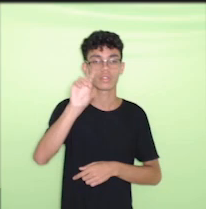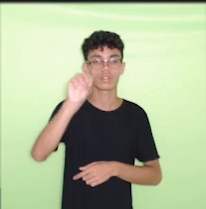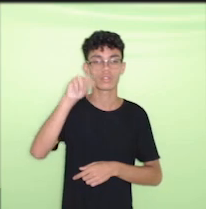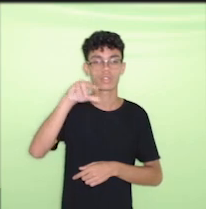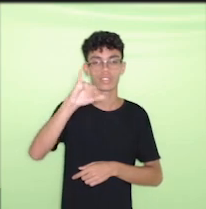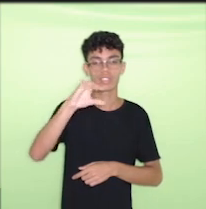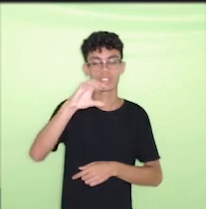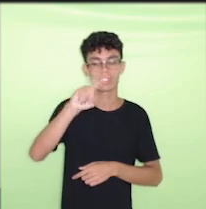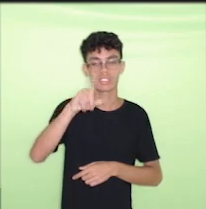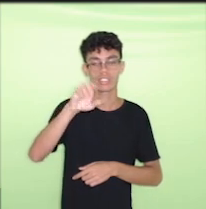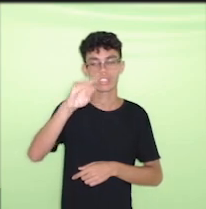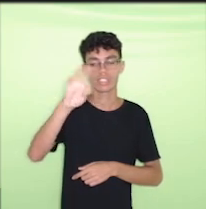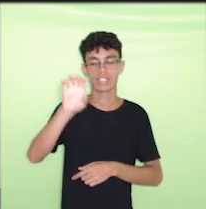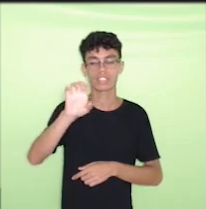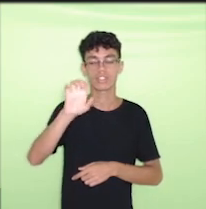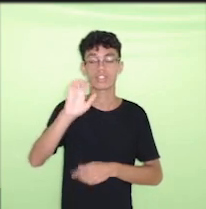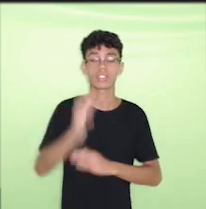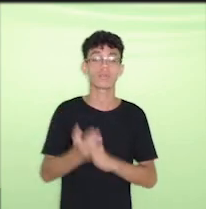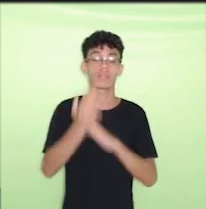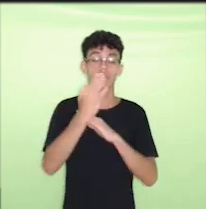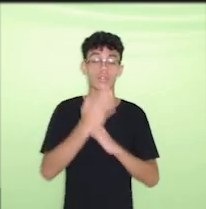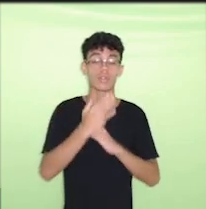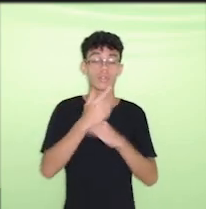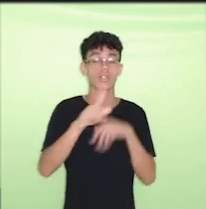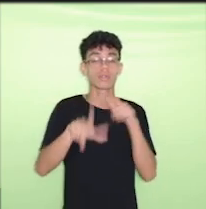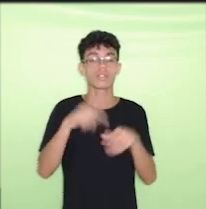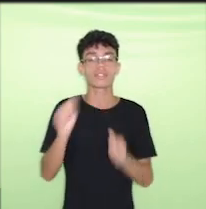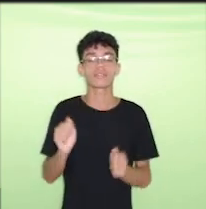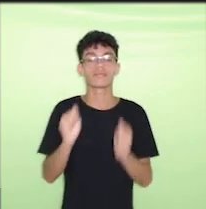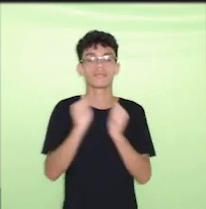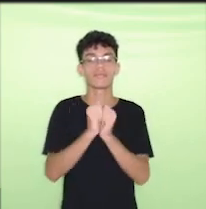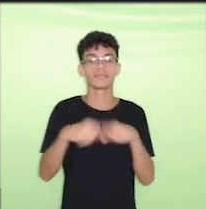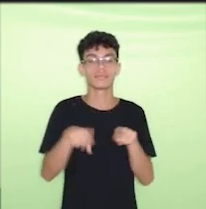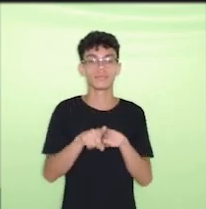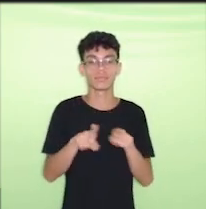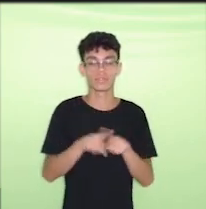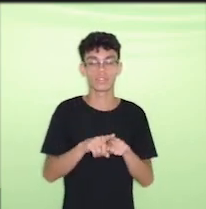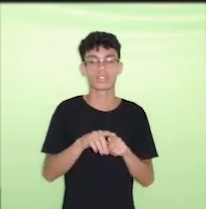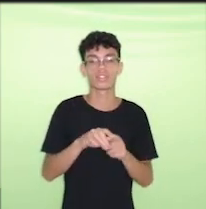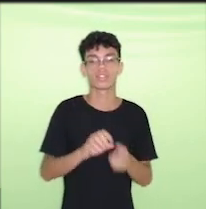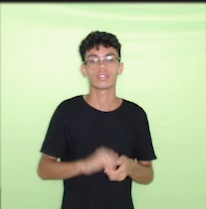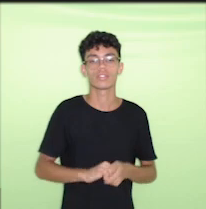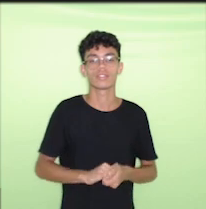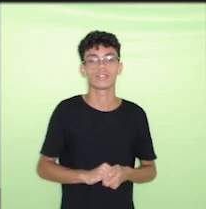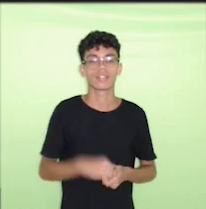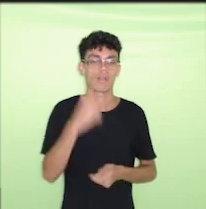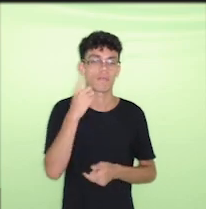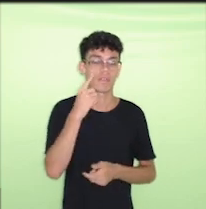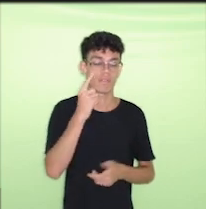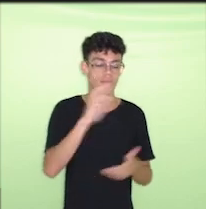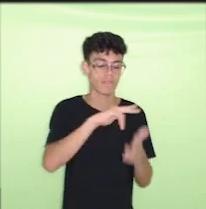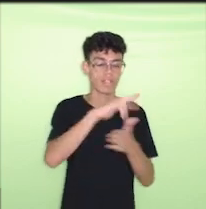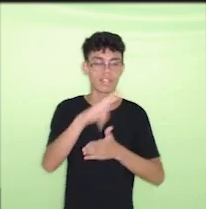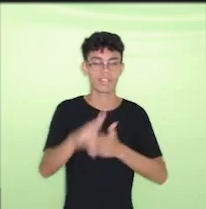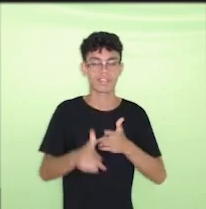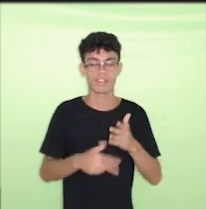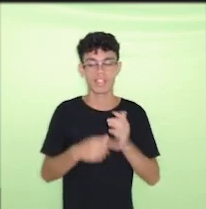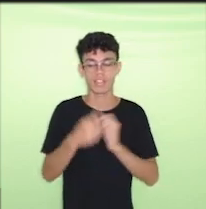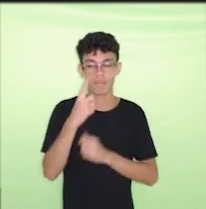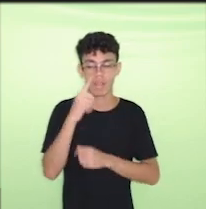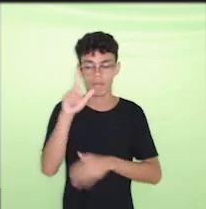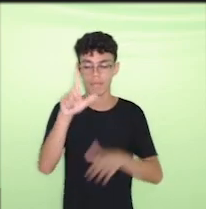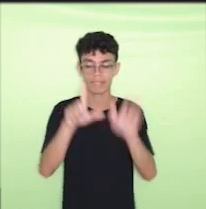né, porque ele me dirigiu e eu também trabalhei com ele, enfim, num do Zé Renato, se assisti diversas vezes, né,